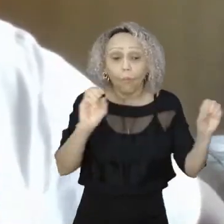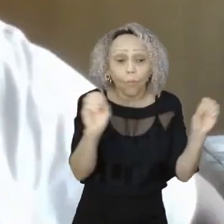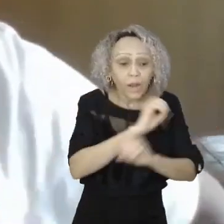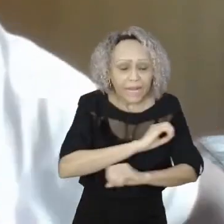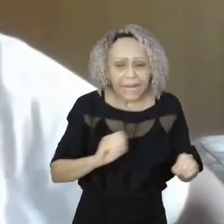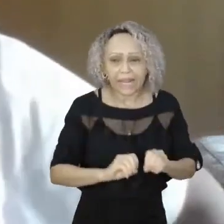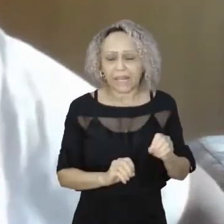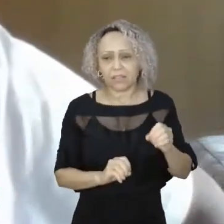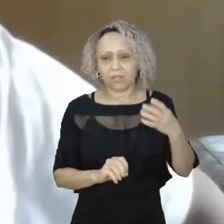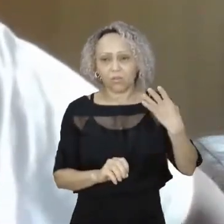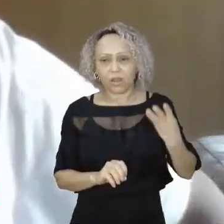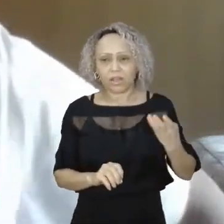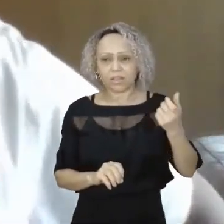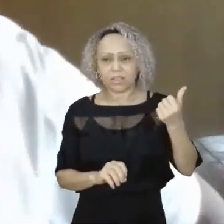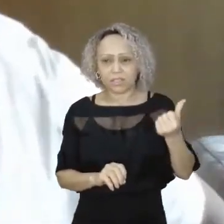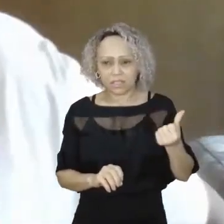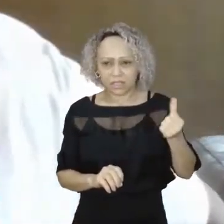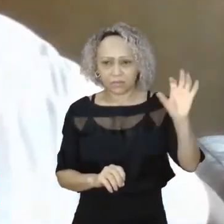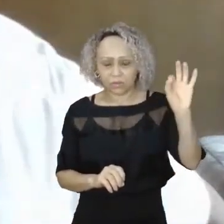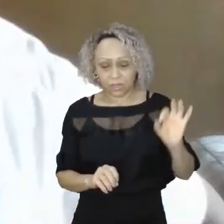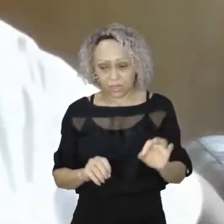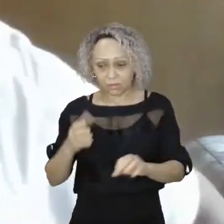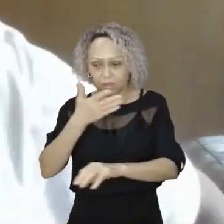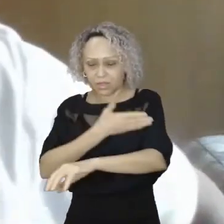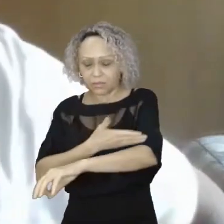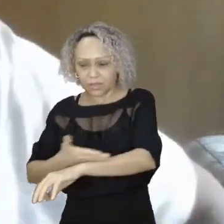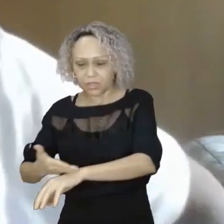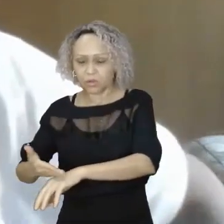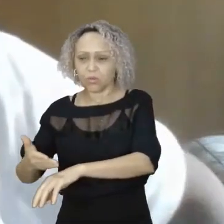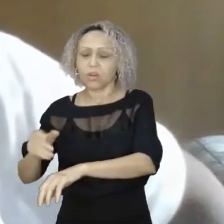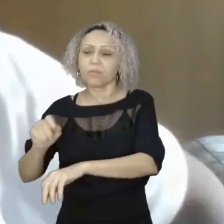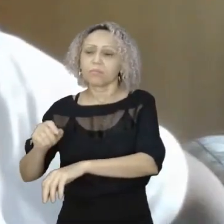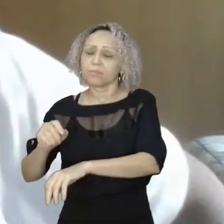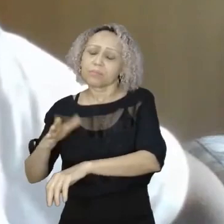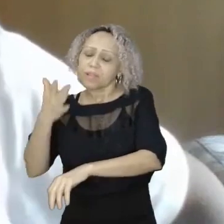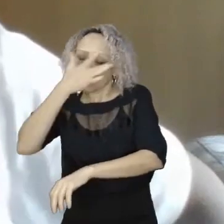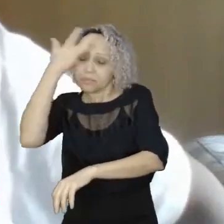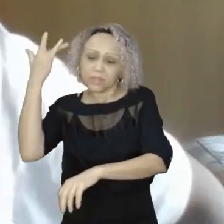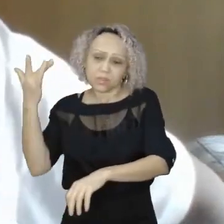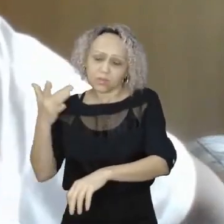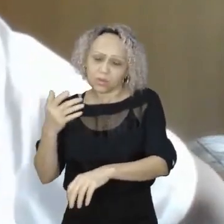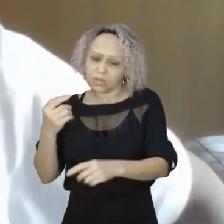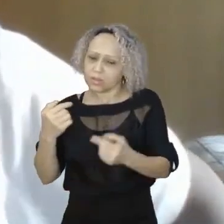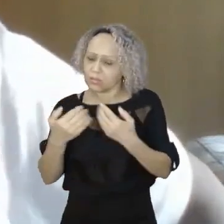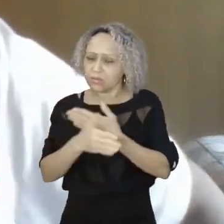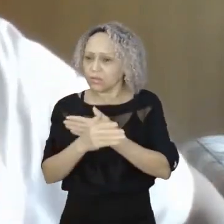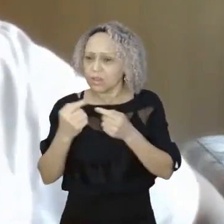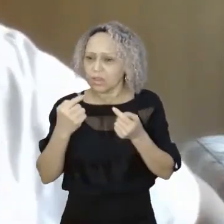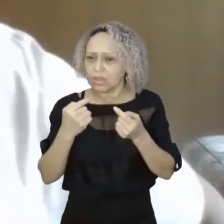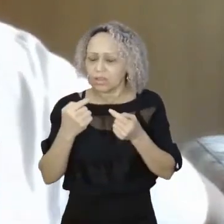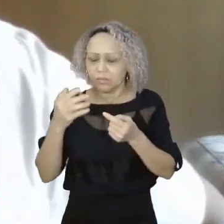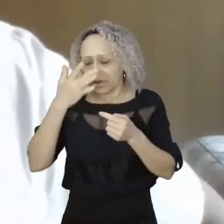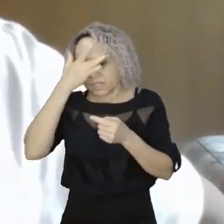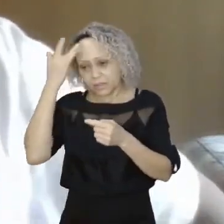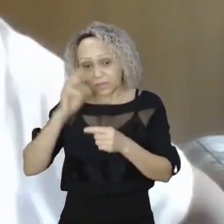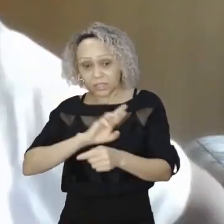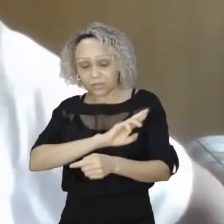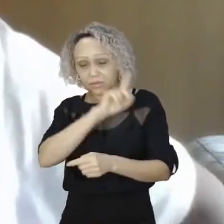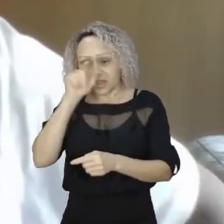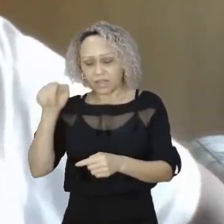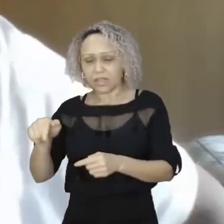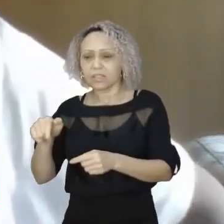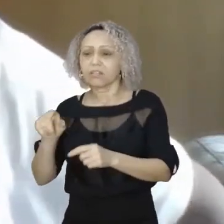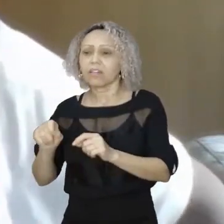negras, 46%. Para as pessoas não negras, 34%. E ainda, uma em